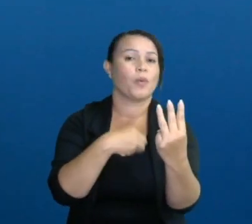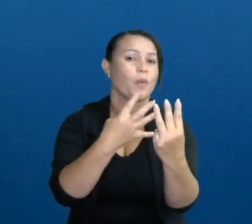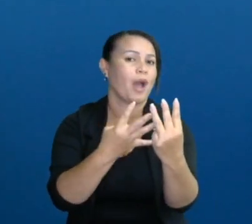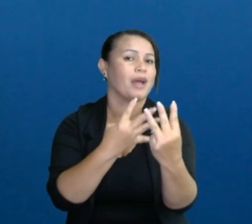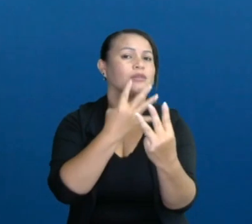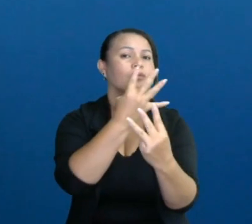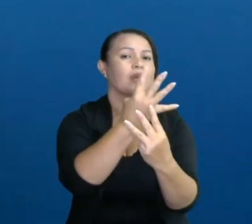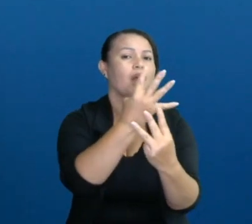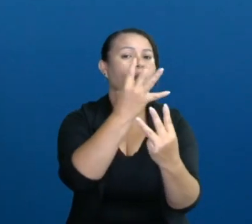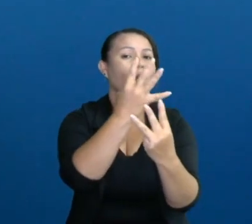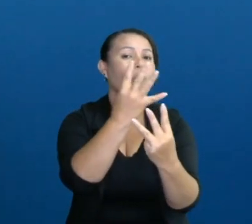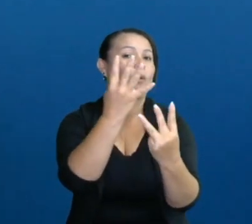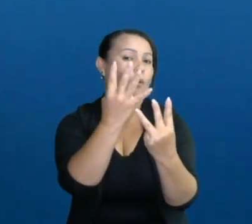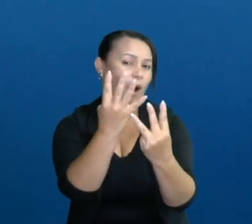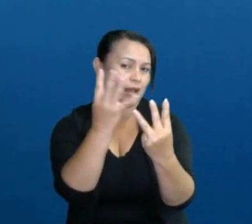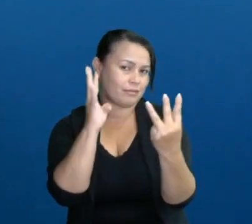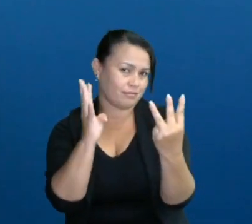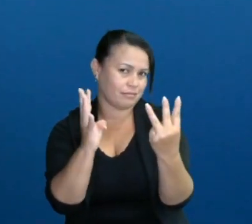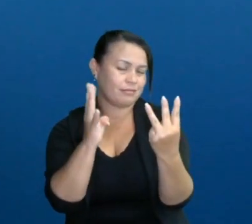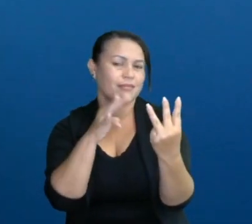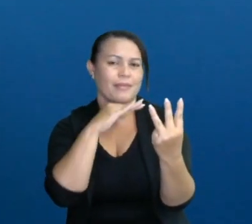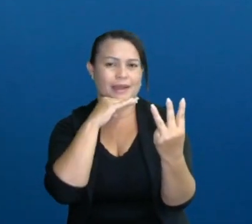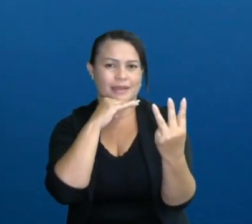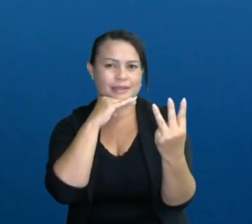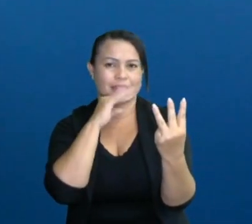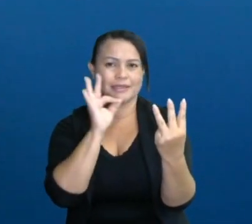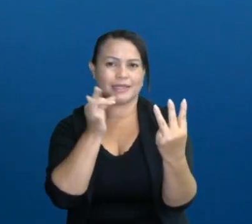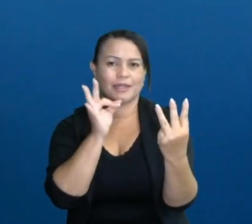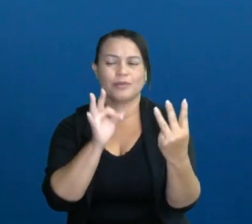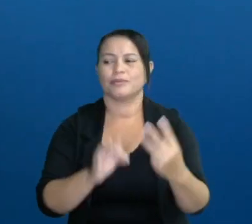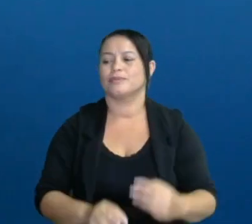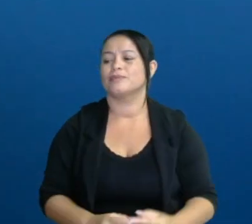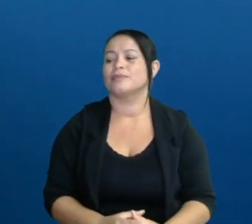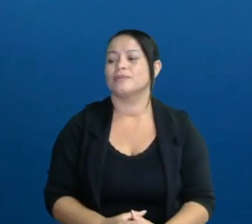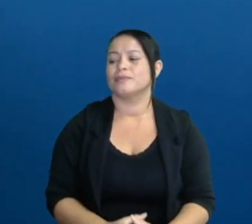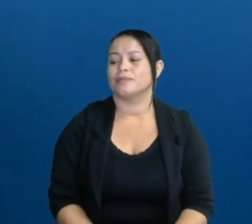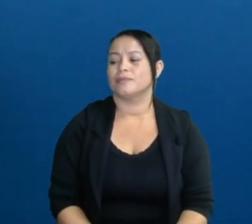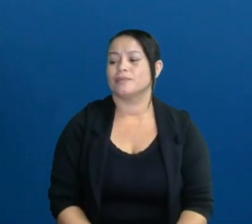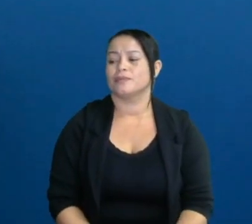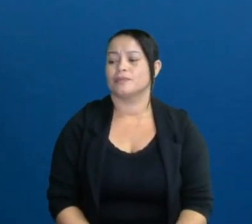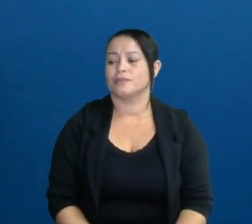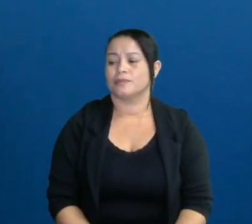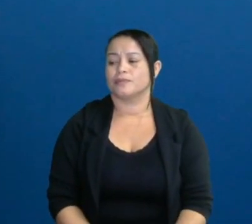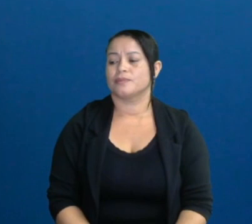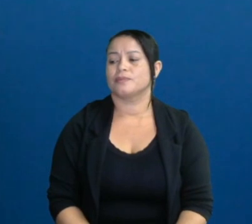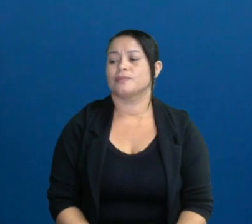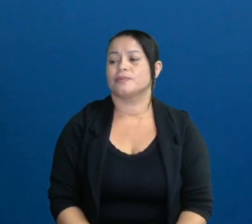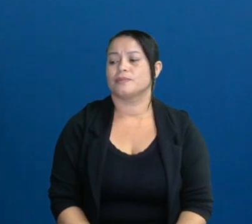irmãos. Cada irmão ficaria com 4 mangas, certo?